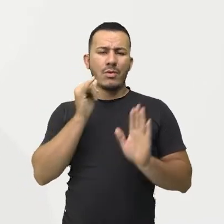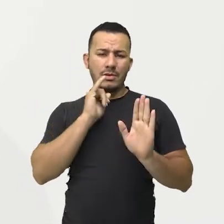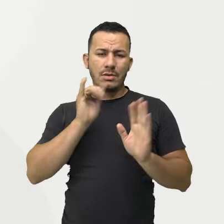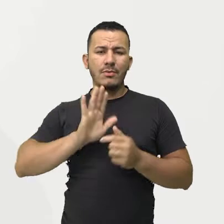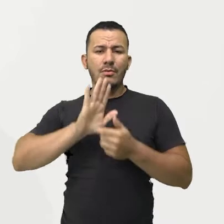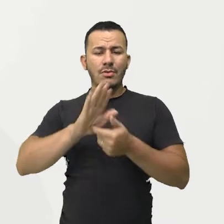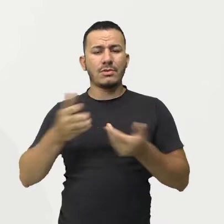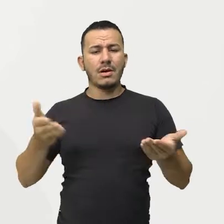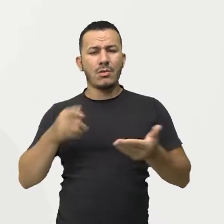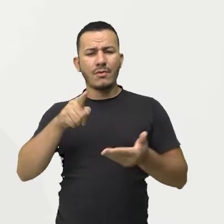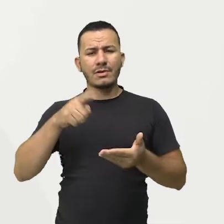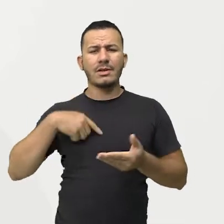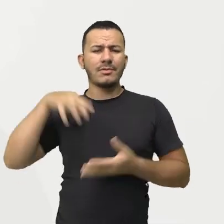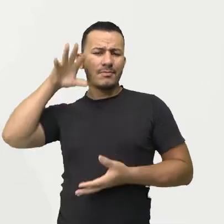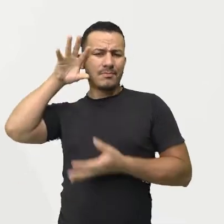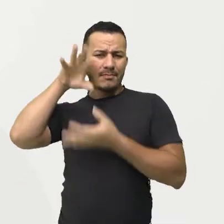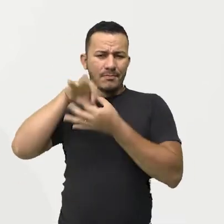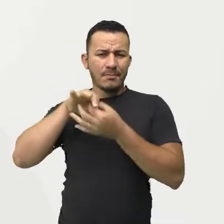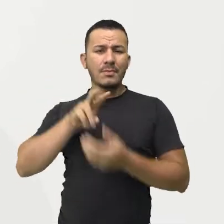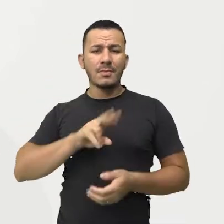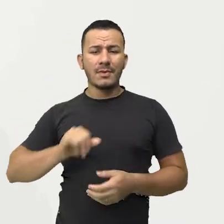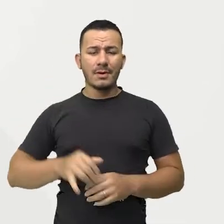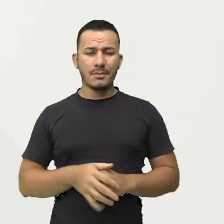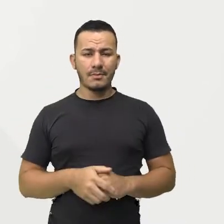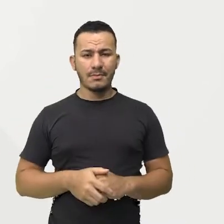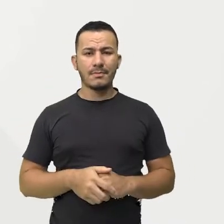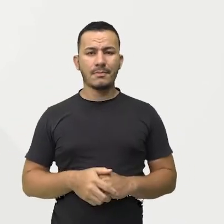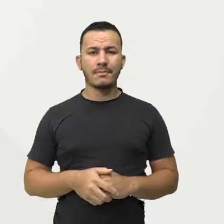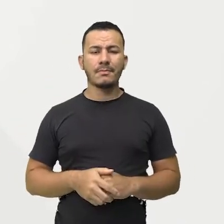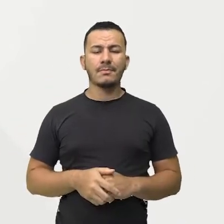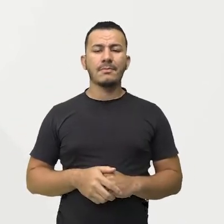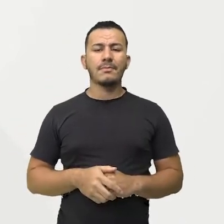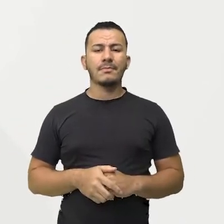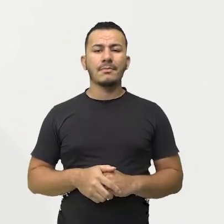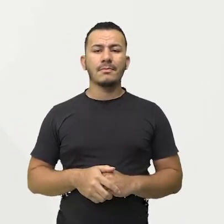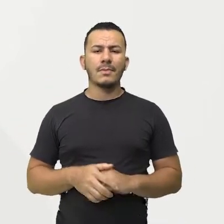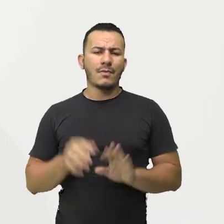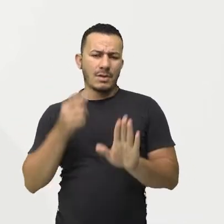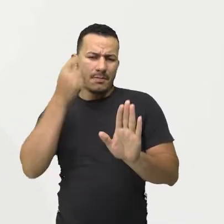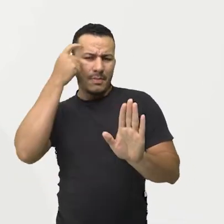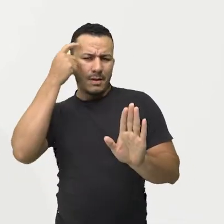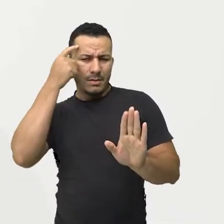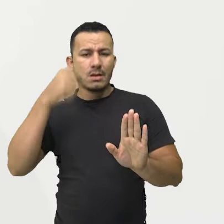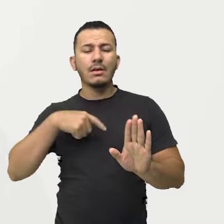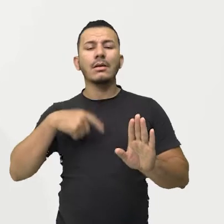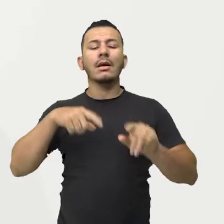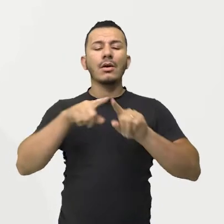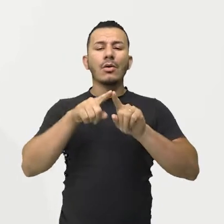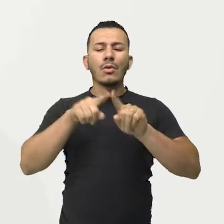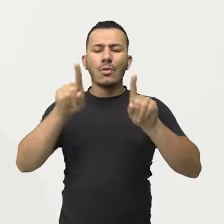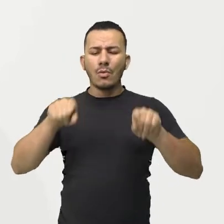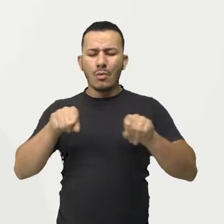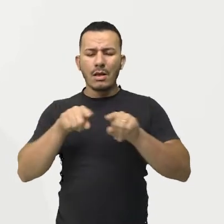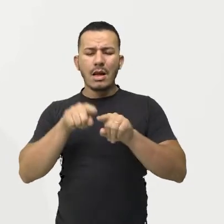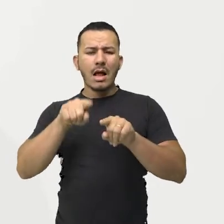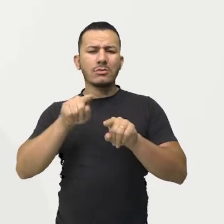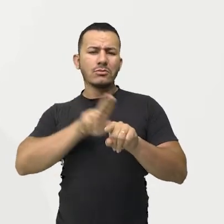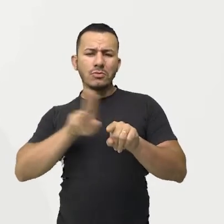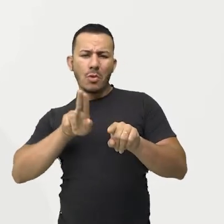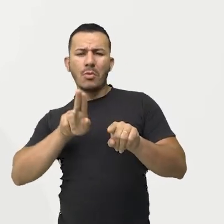o que eu estou falando. Olha só, imagina só que nós temos aqui um quadradinho, que ele é um termo